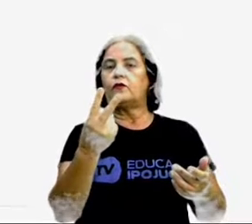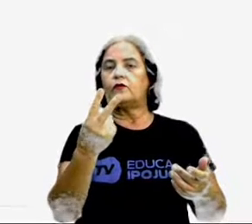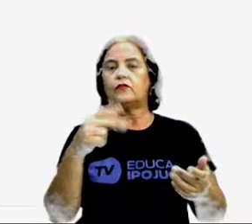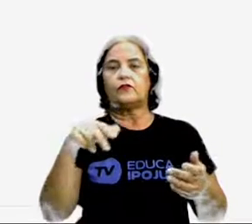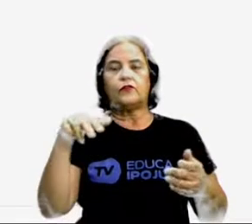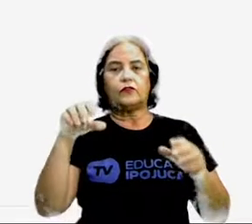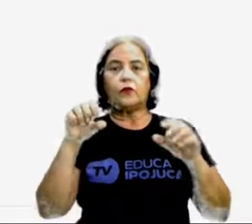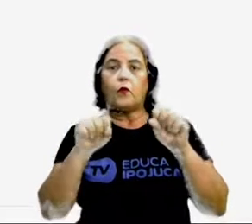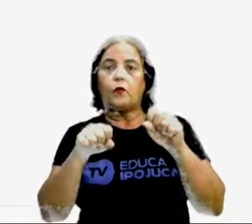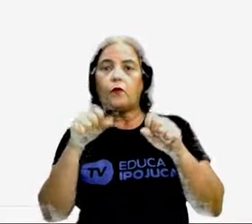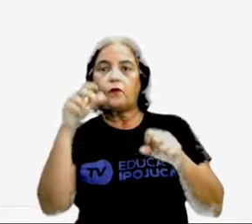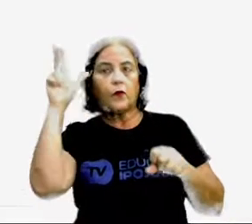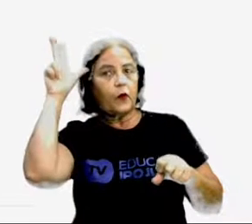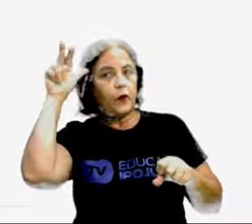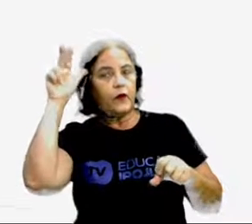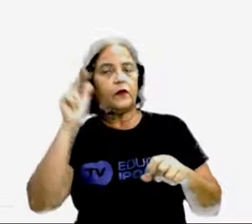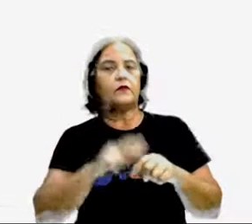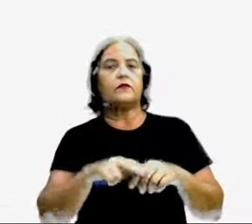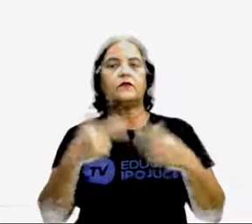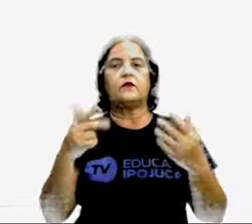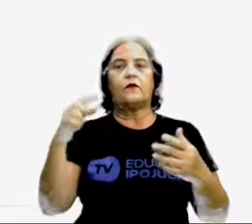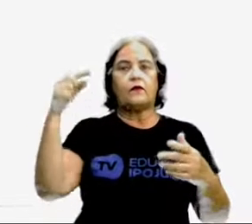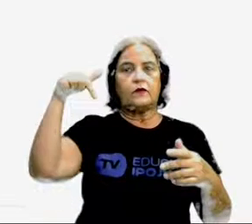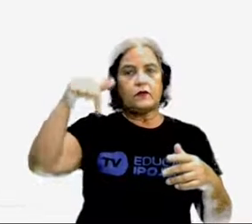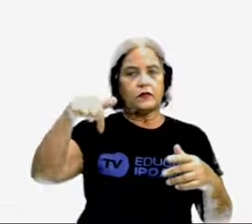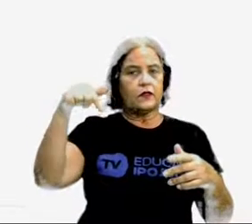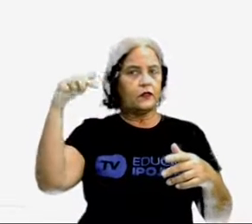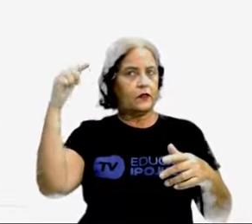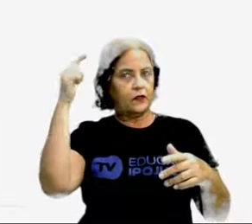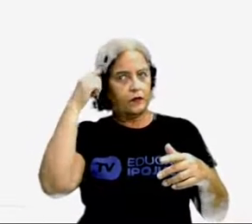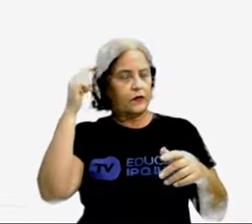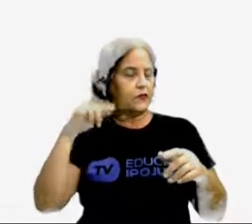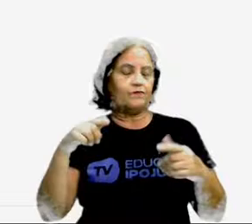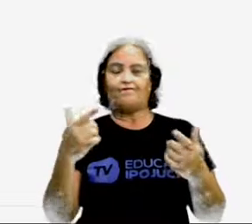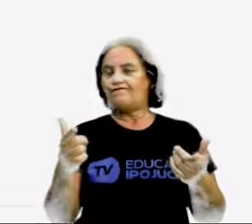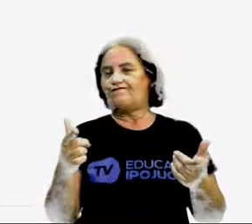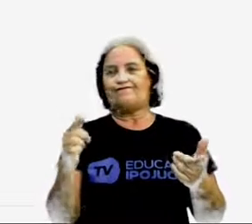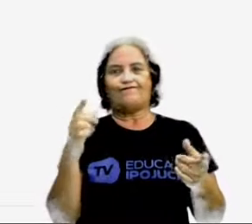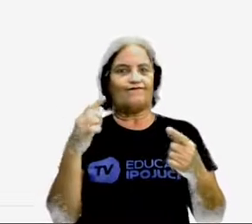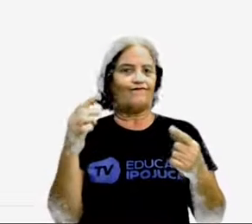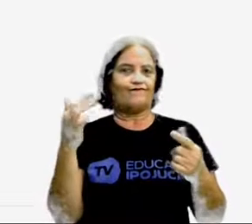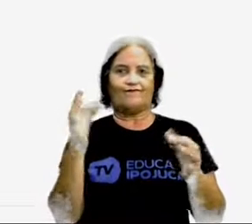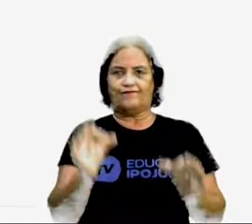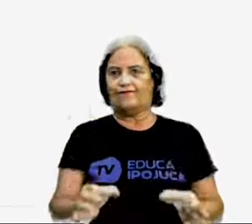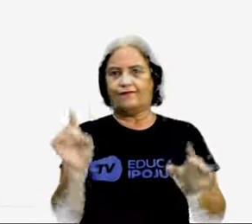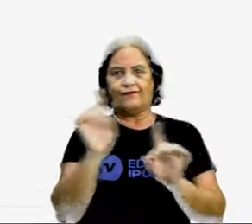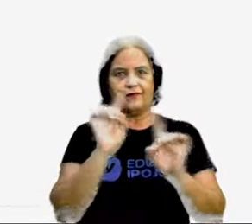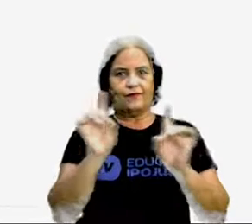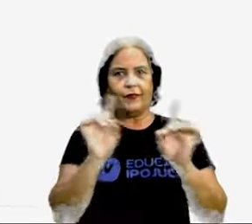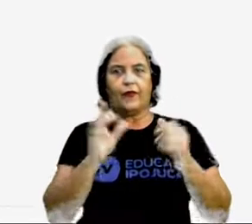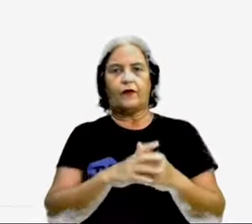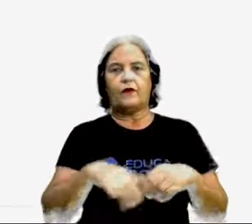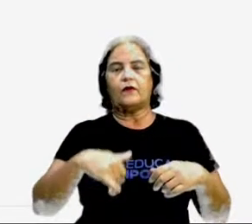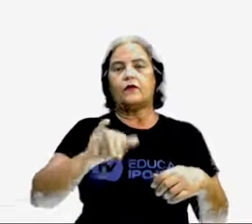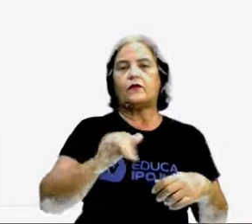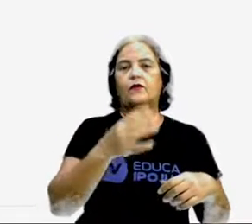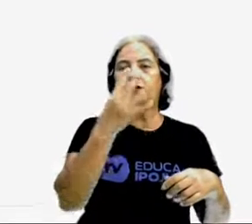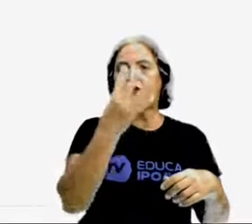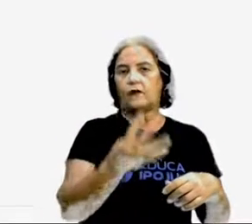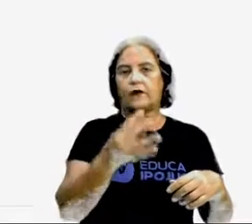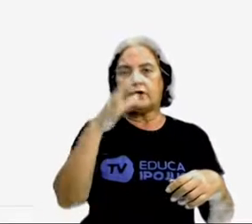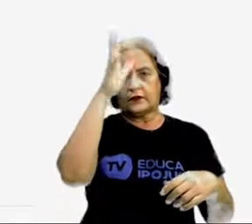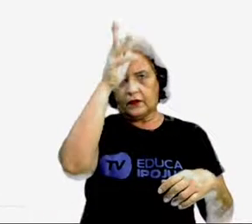cabeças, porém 18 patas. Também não deu certo. Se eu colocar 4 galinhas, 3